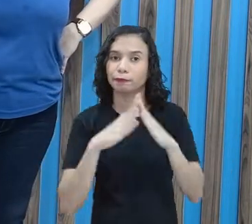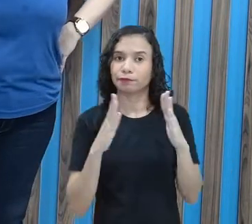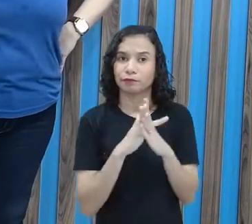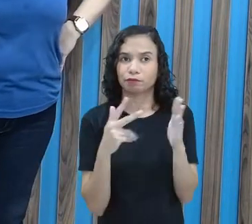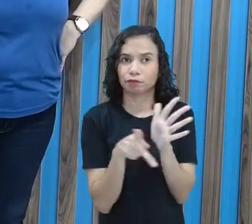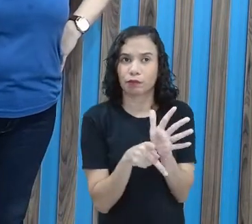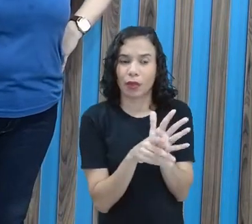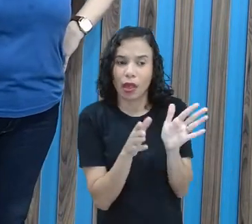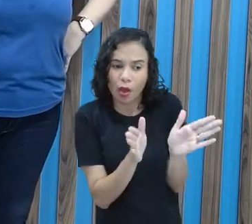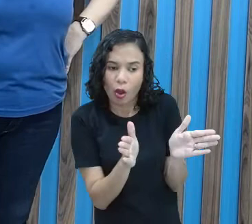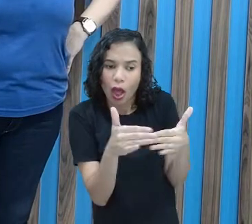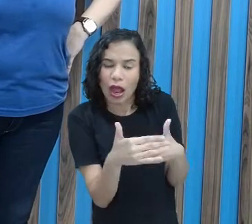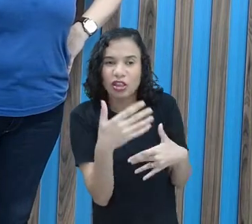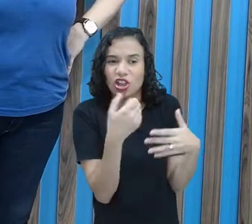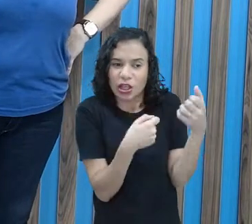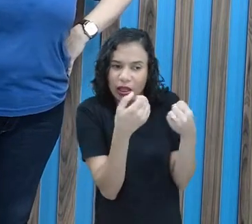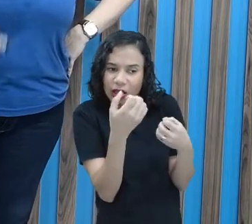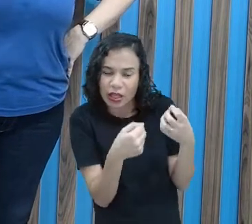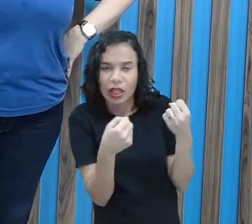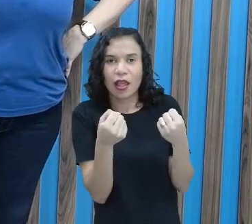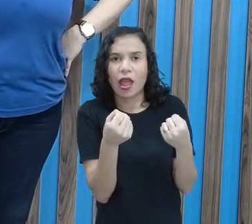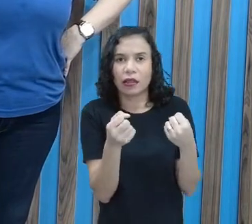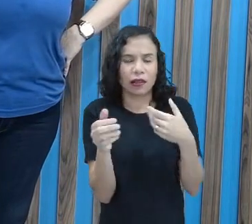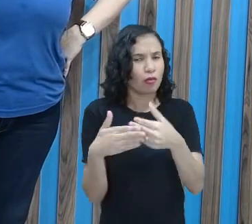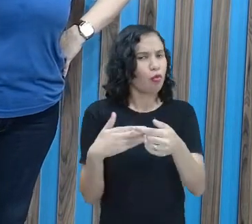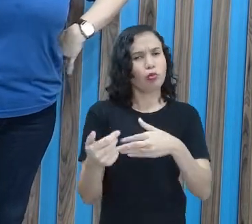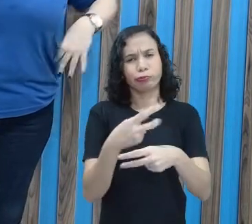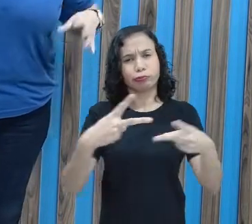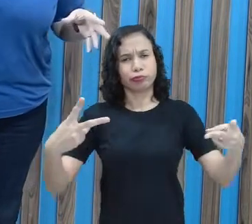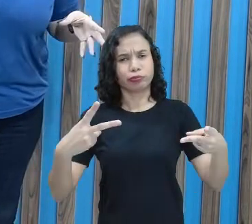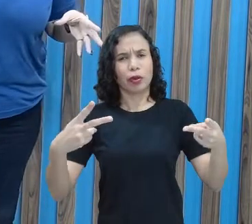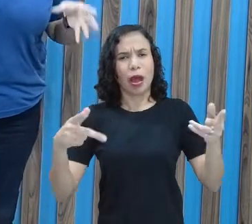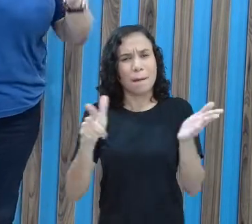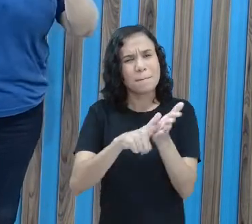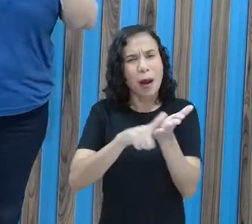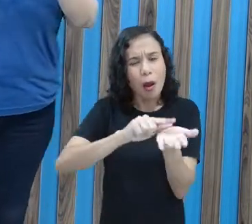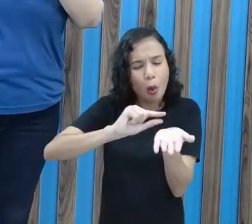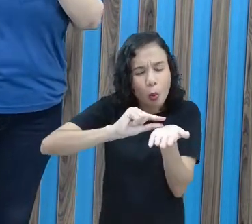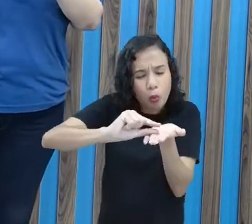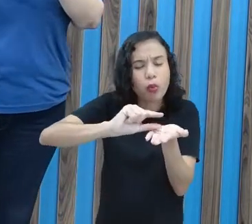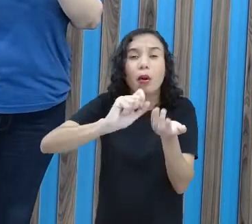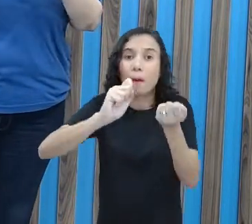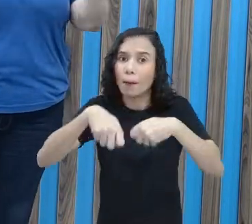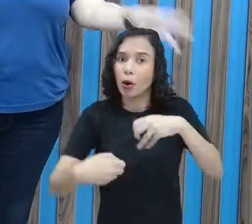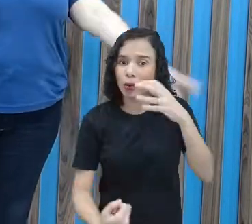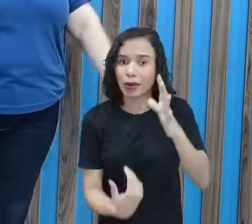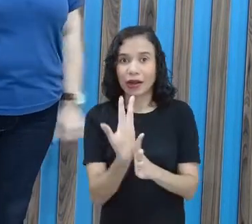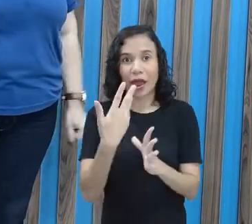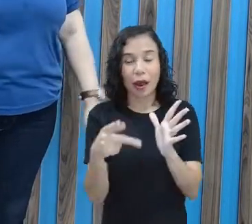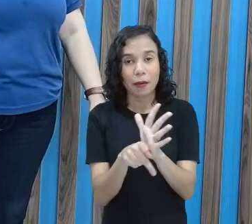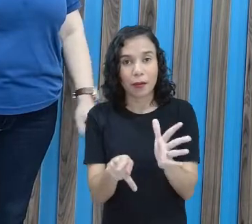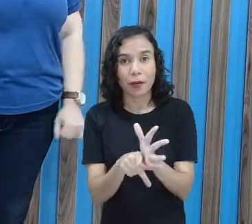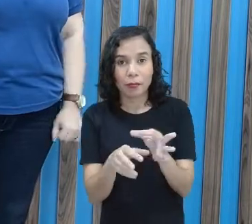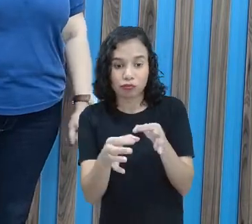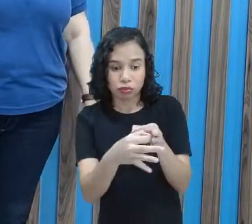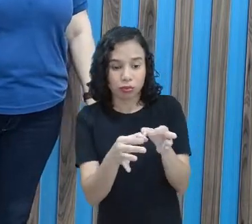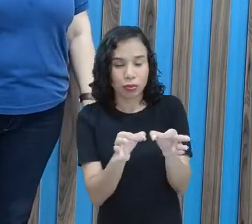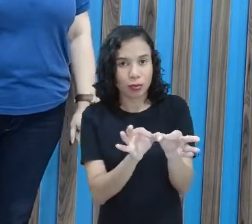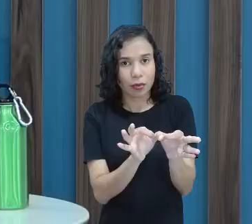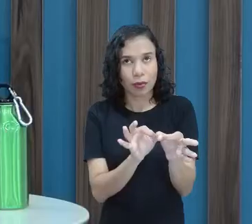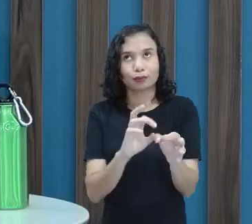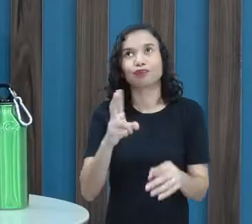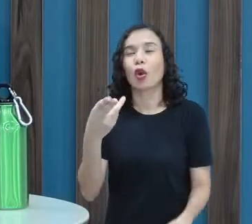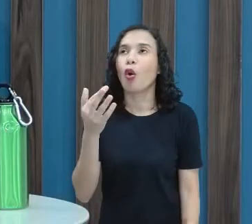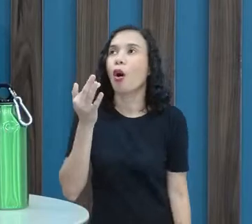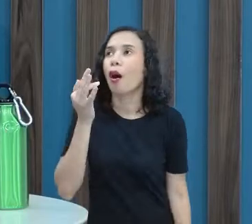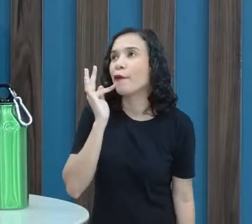de leite, né, professor? Qualquer coisa que vocês tiverem, papelão, vocês podem montar uma célula. Não Pega uma